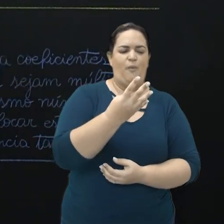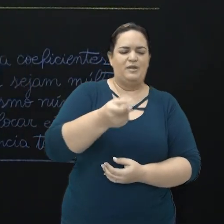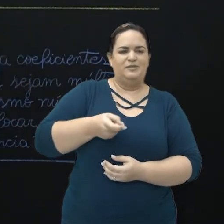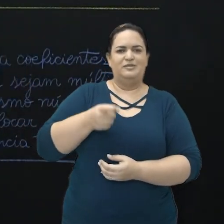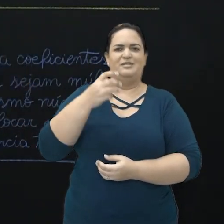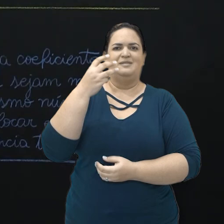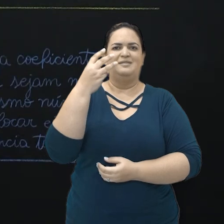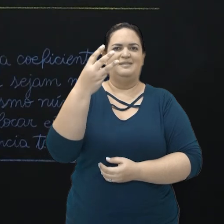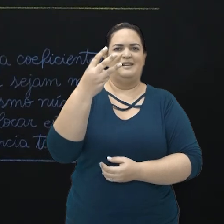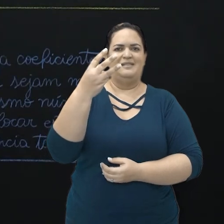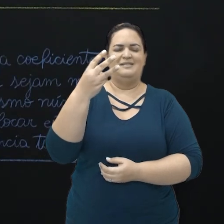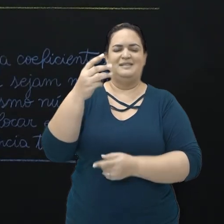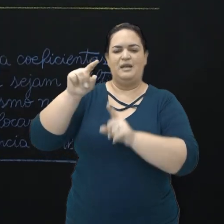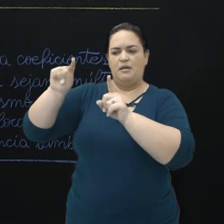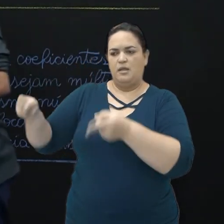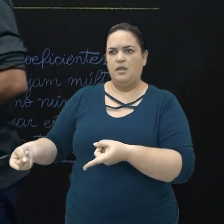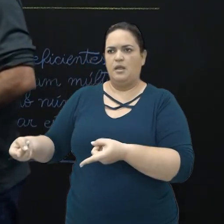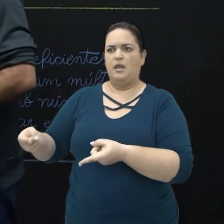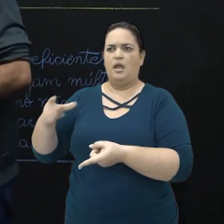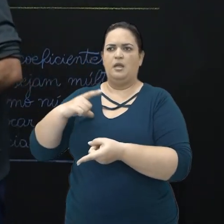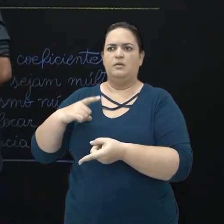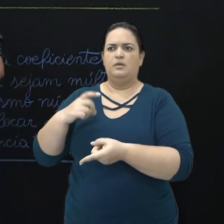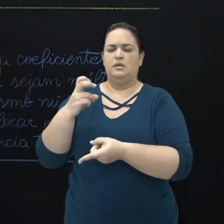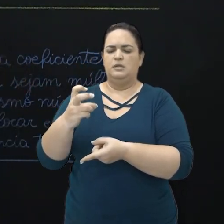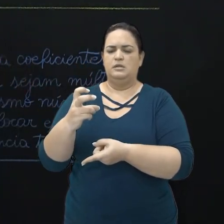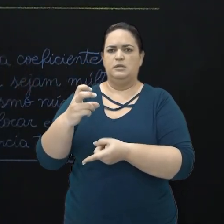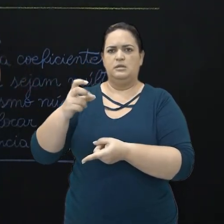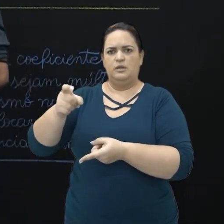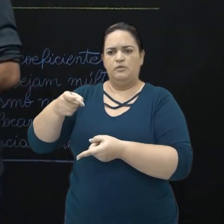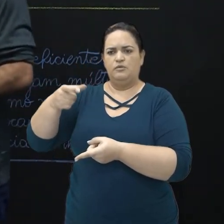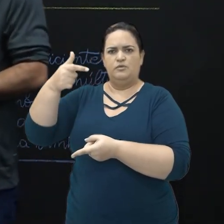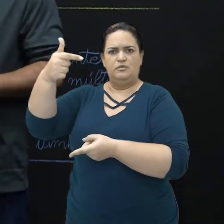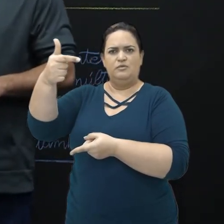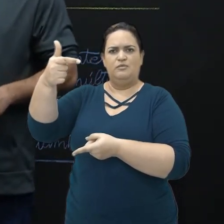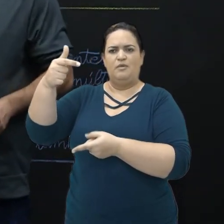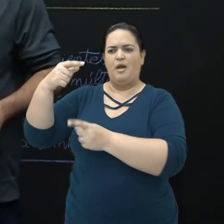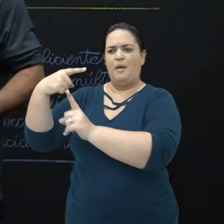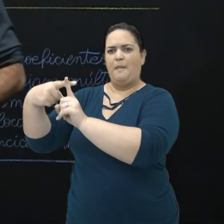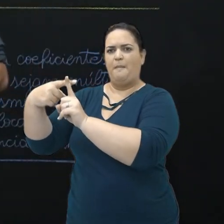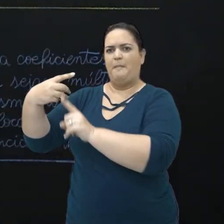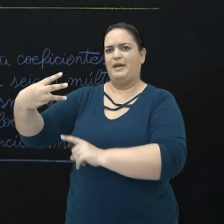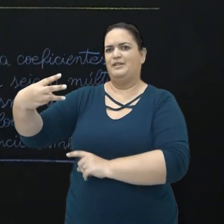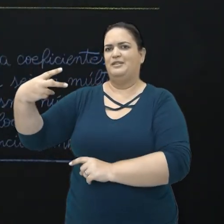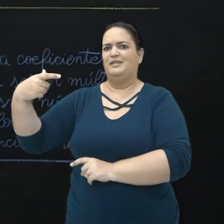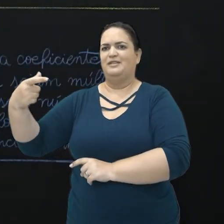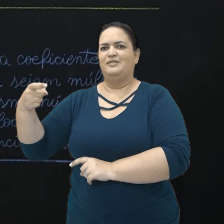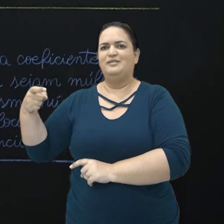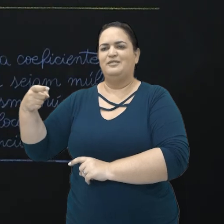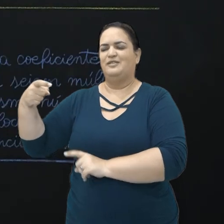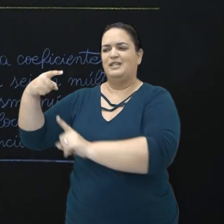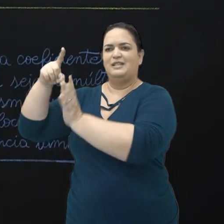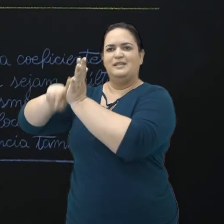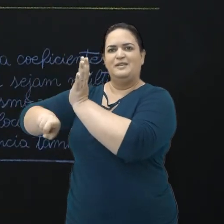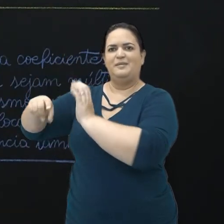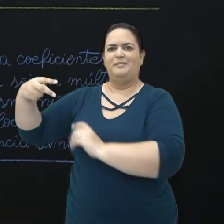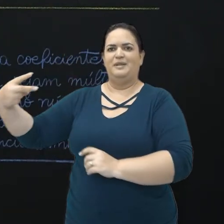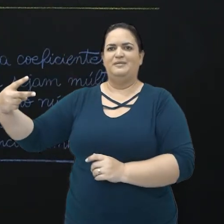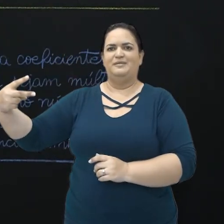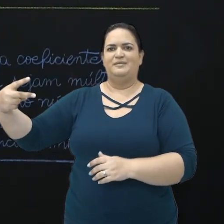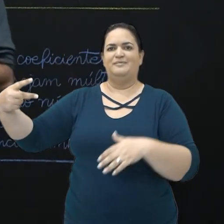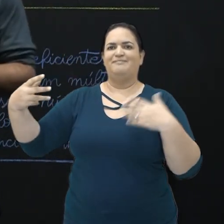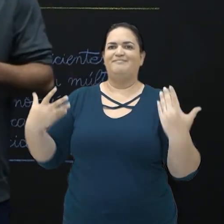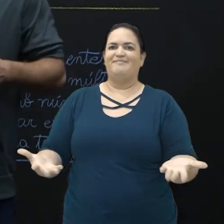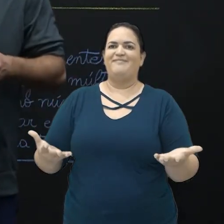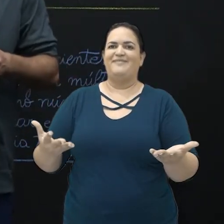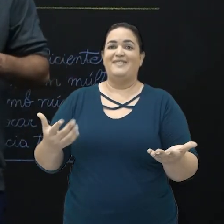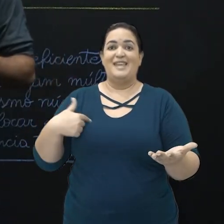quem? 4x ao cubo, que multiplica 5x ao quadrado, mais 3x menos 2. Com isso,